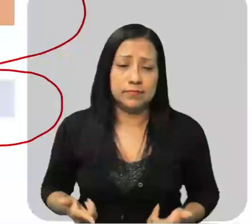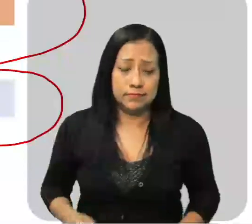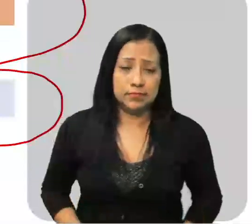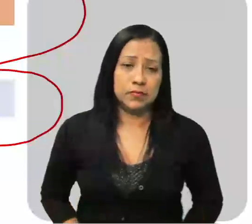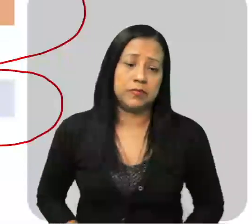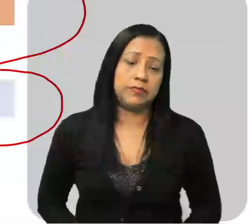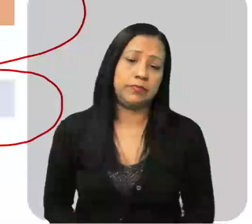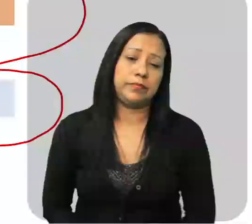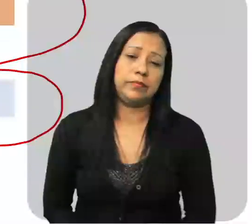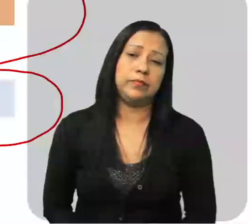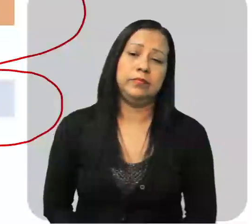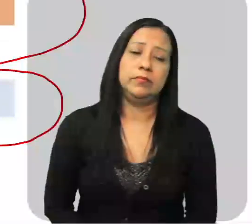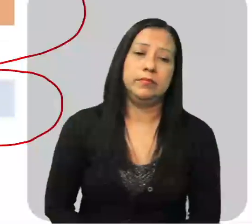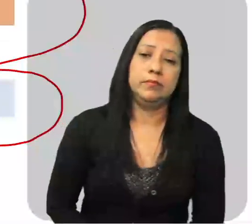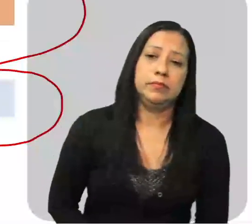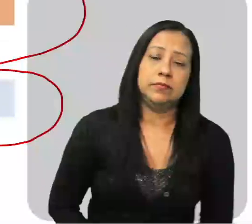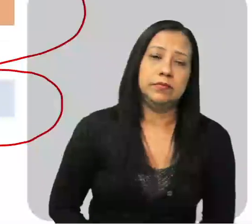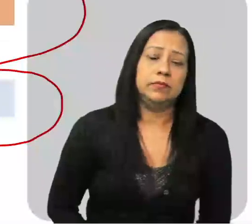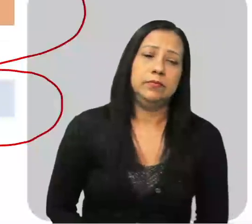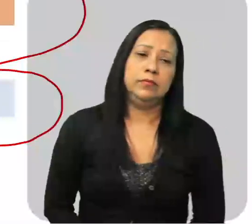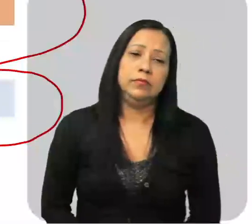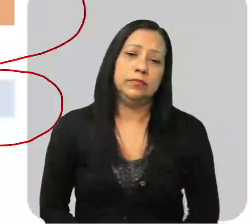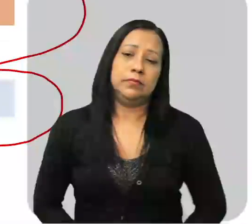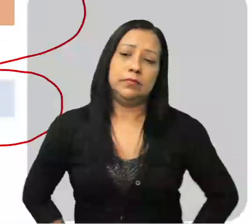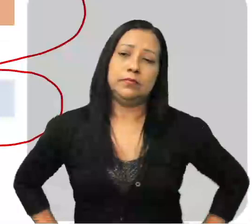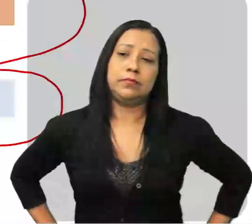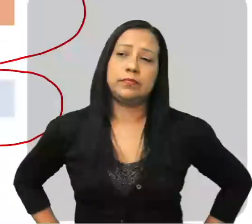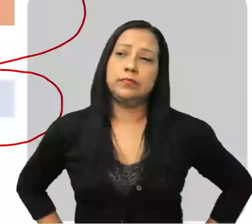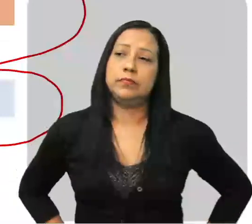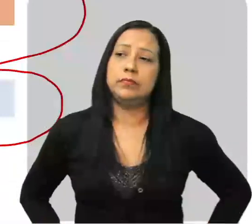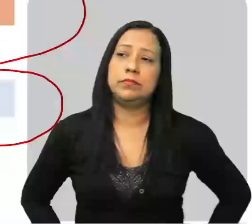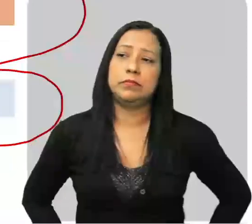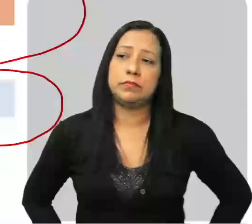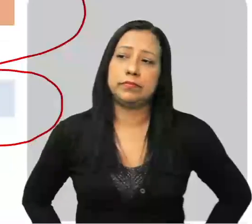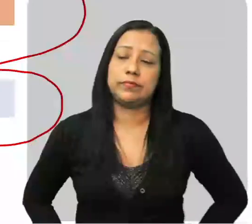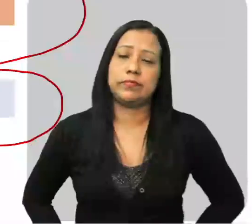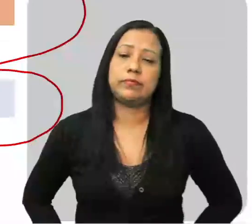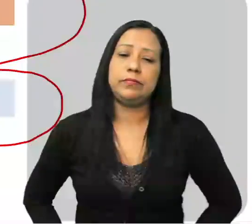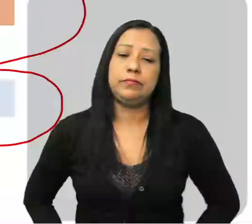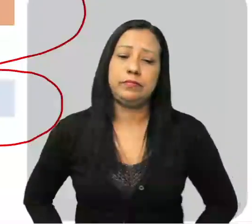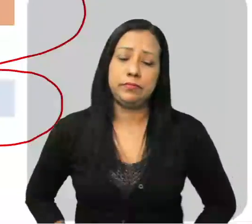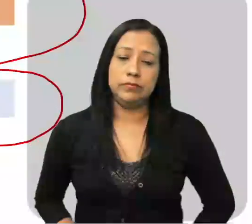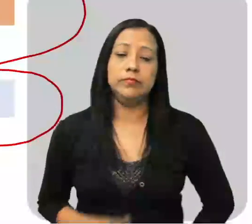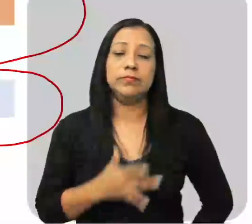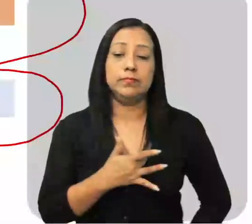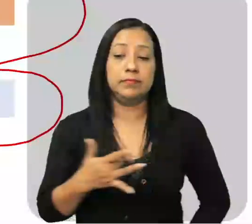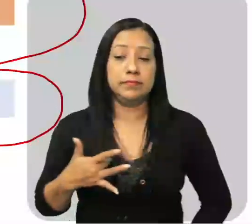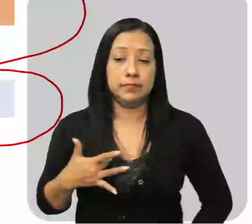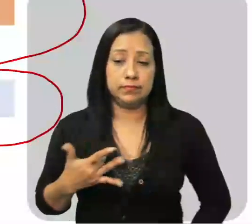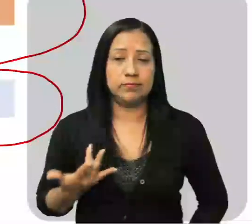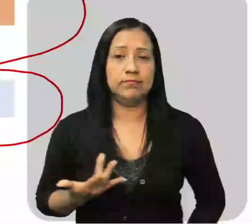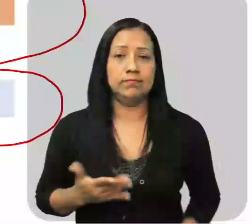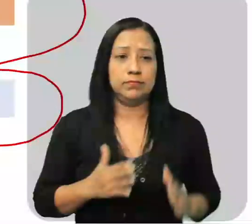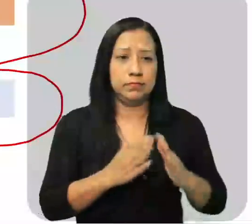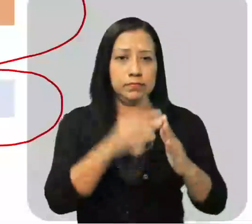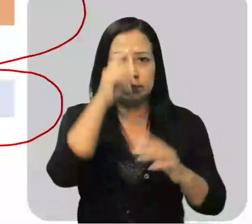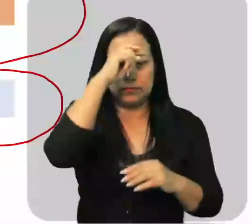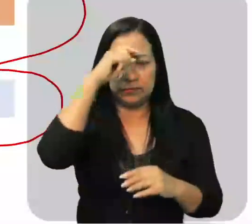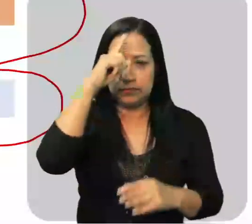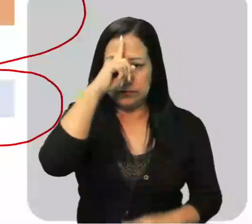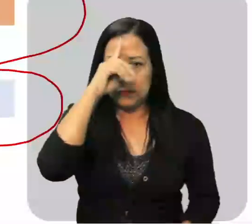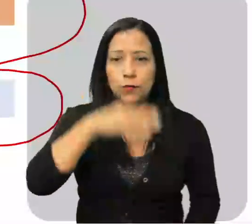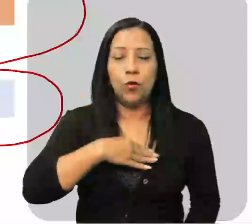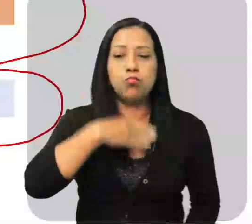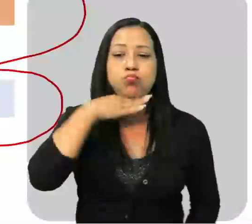que está relacionada à qualidade do nível educacional dessas pessoas que vivem nessas cidades.